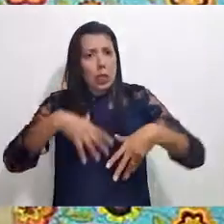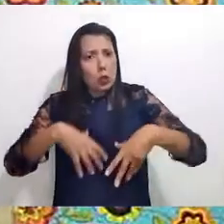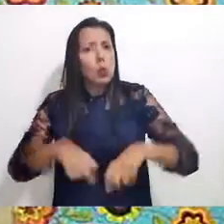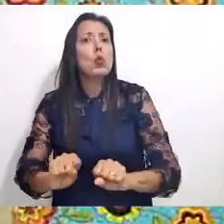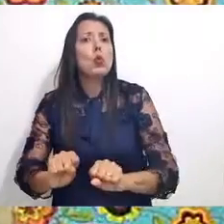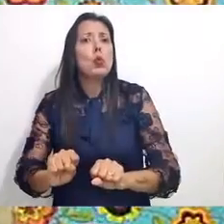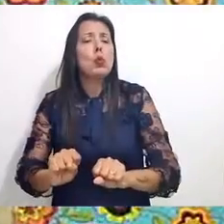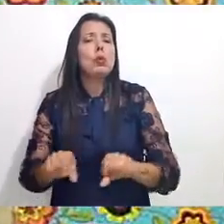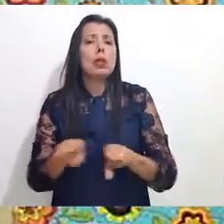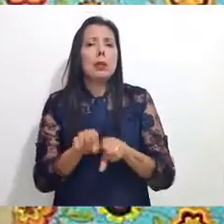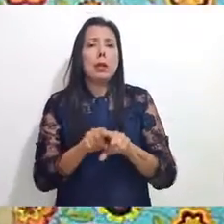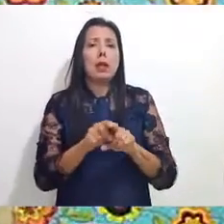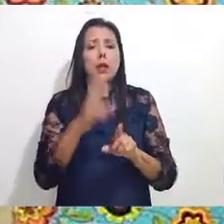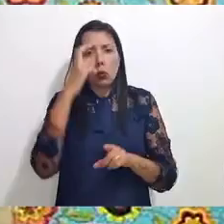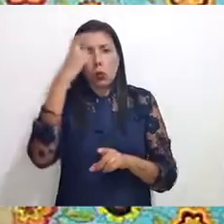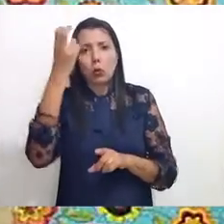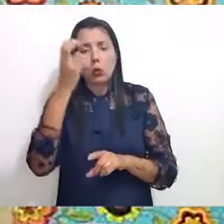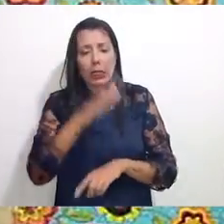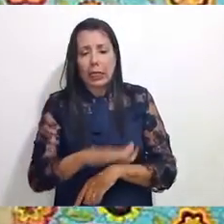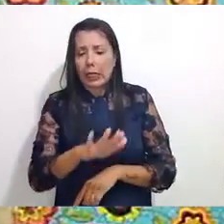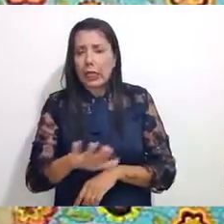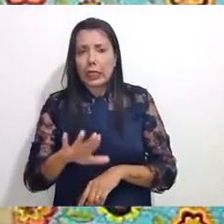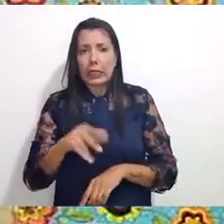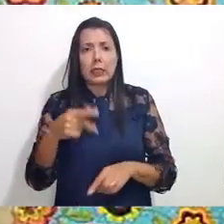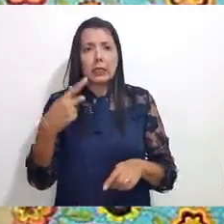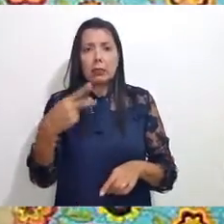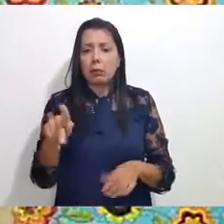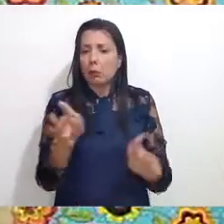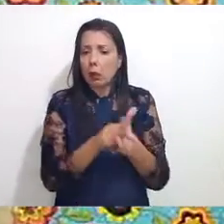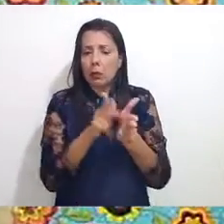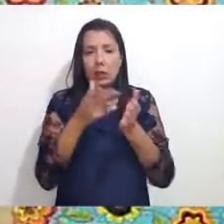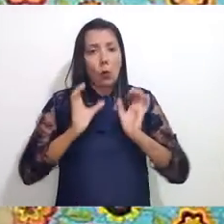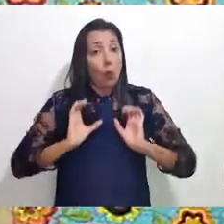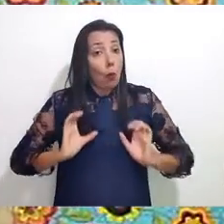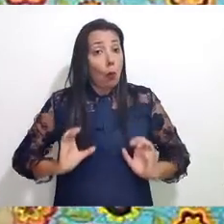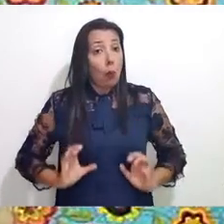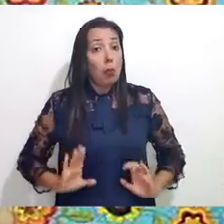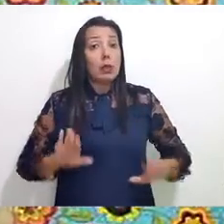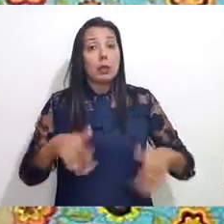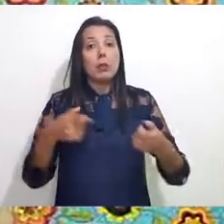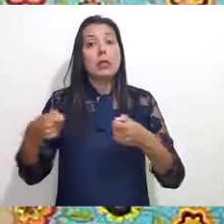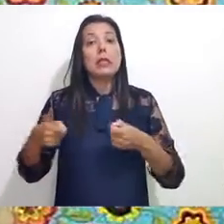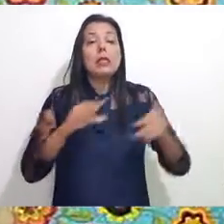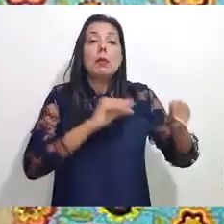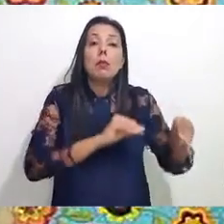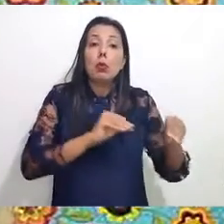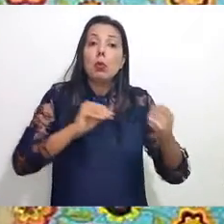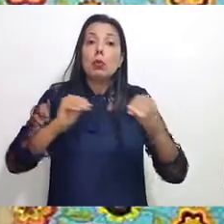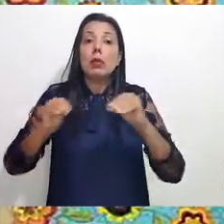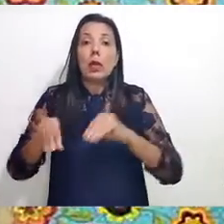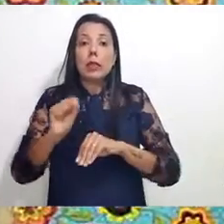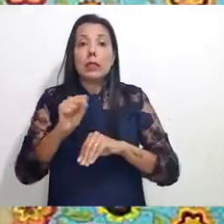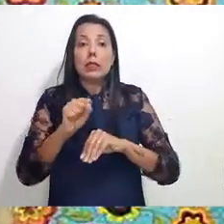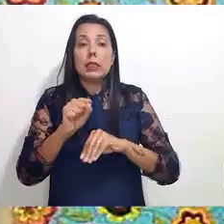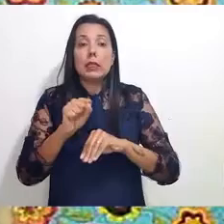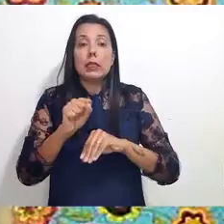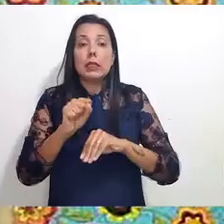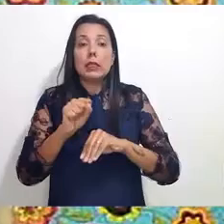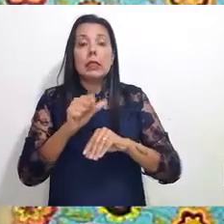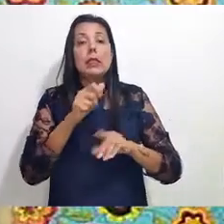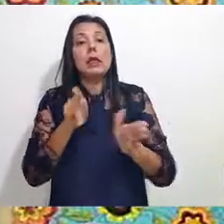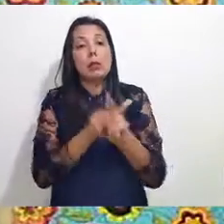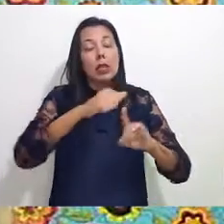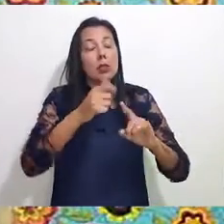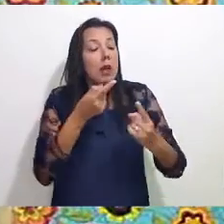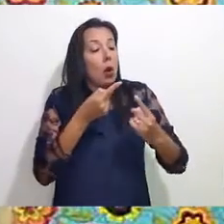seus corpos. Então, a gente precisa mudar estruturalmente a sociedade para a gente combater essa violência, mas o